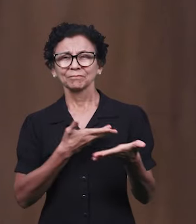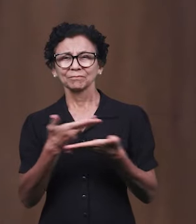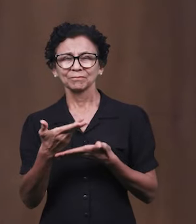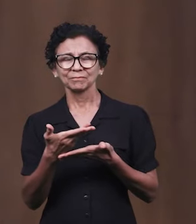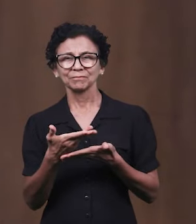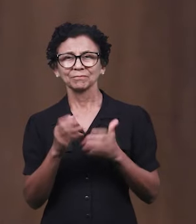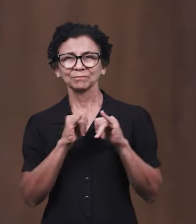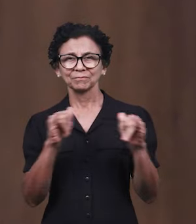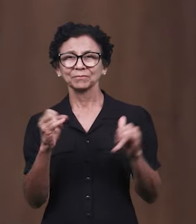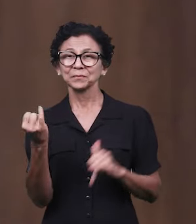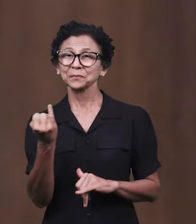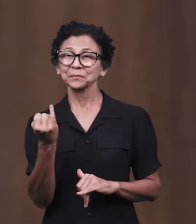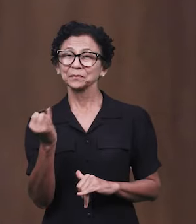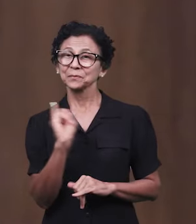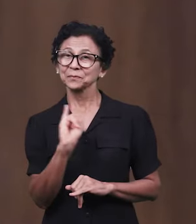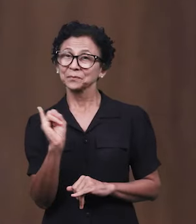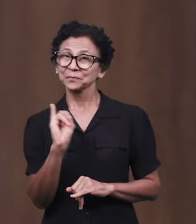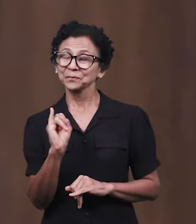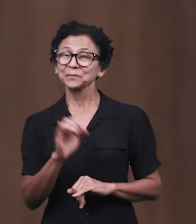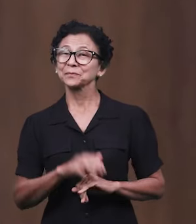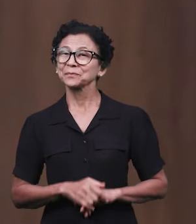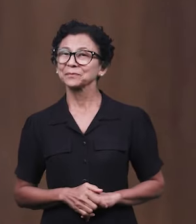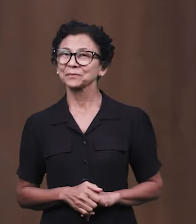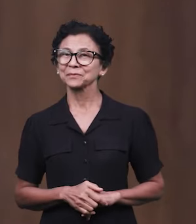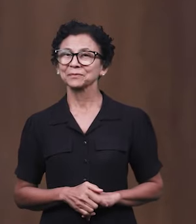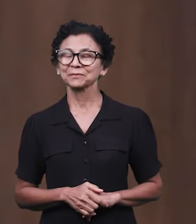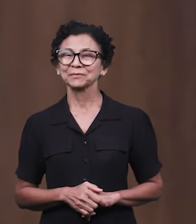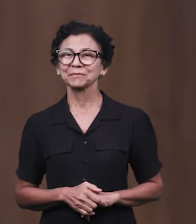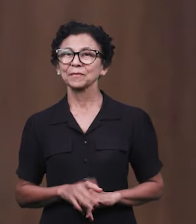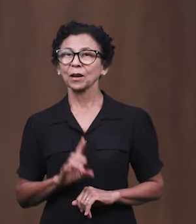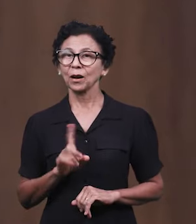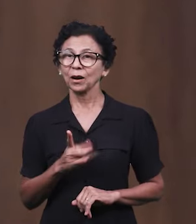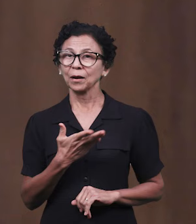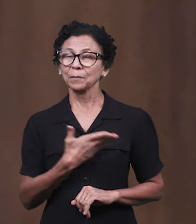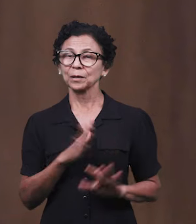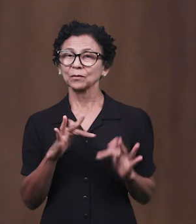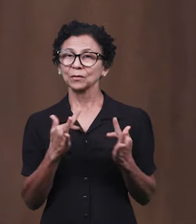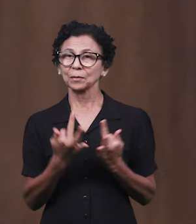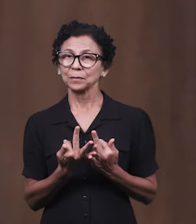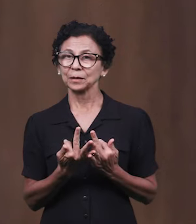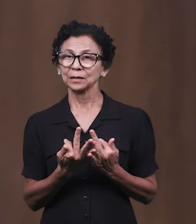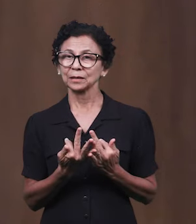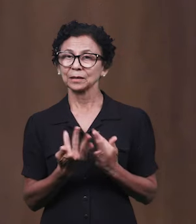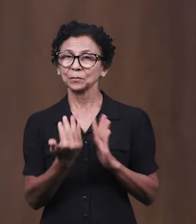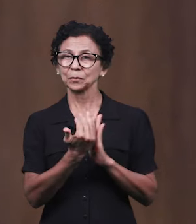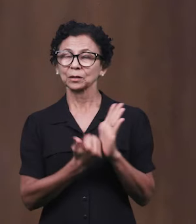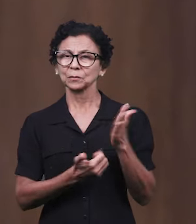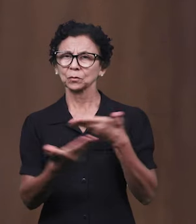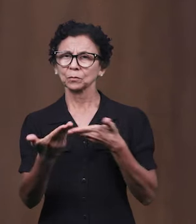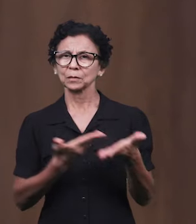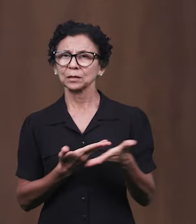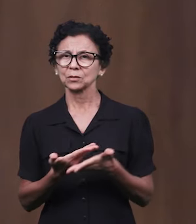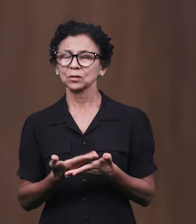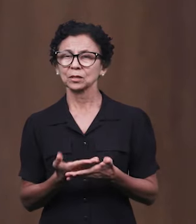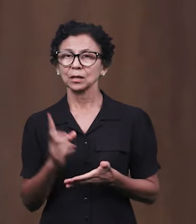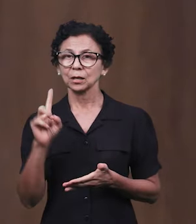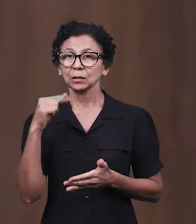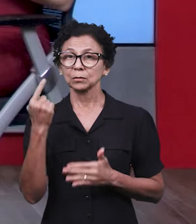os ouvintes. Não se esqueçam de compartilhar nosso programa com os amigos e familiares. Fiquem atentos para os